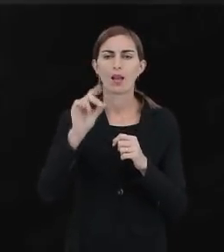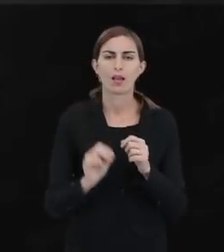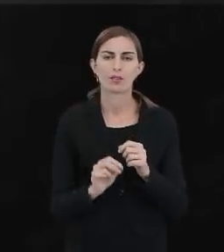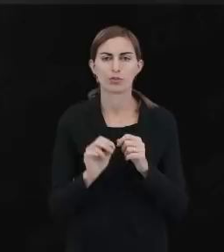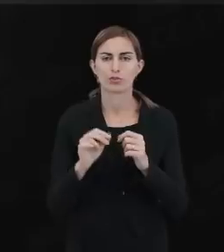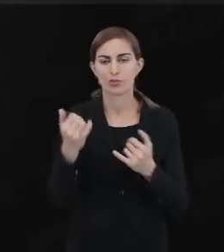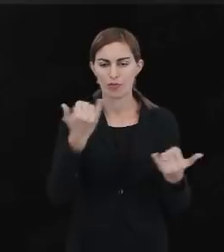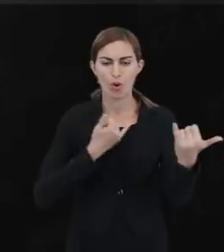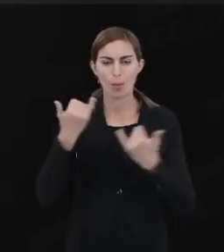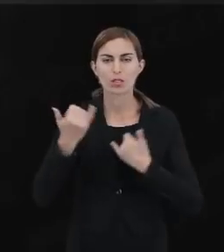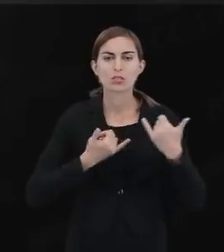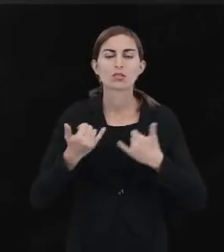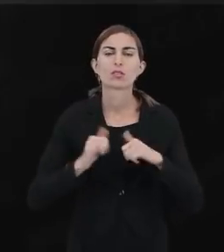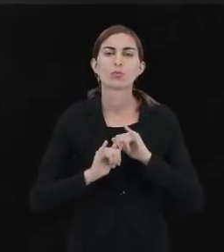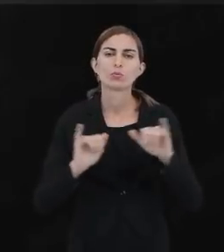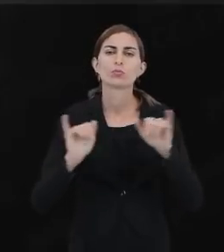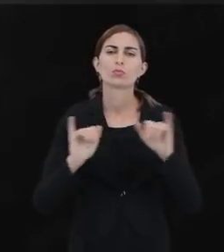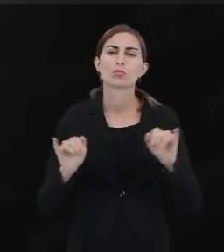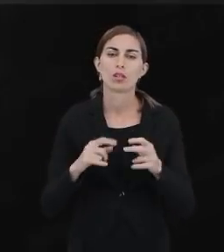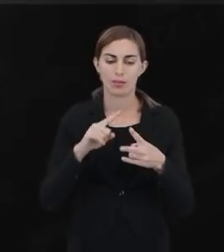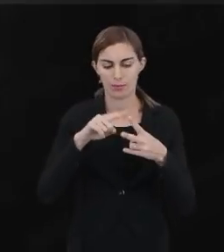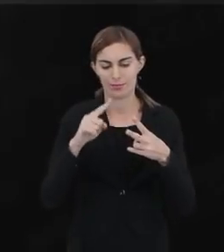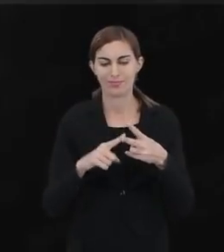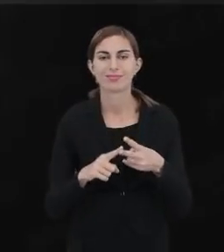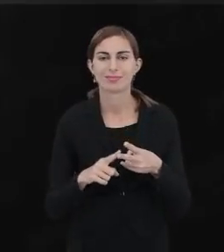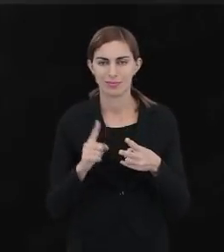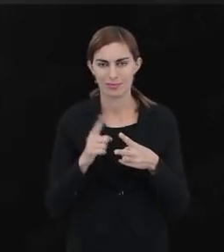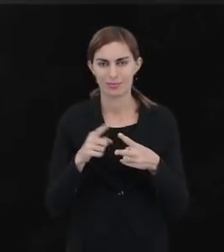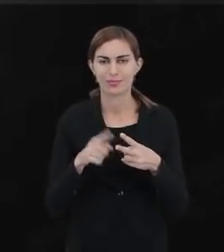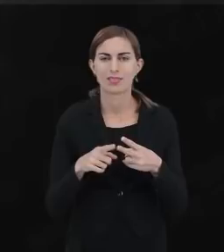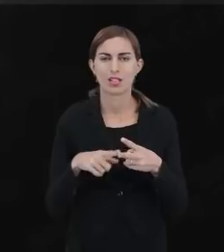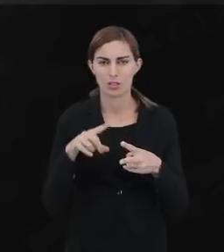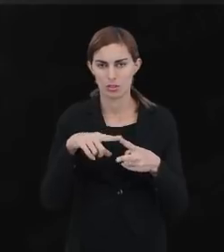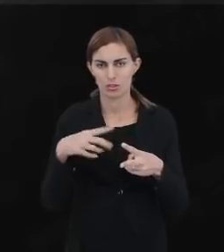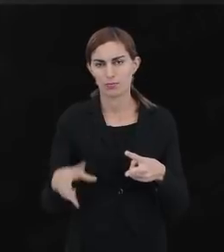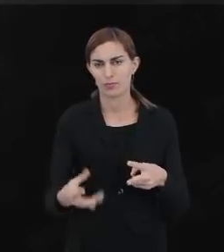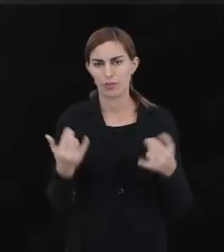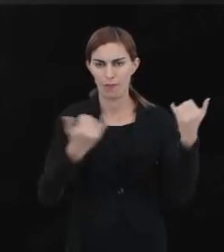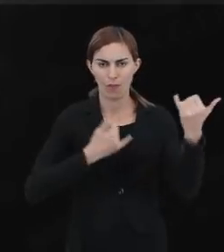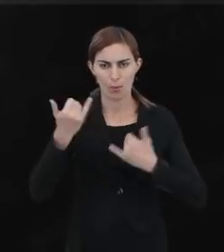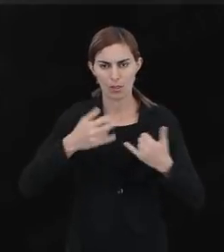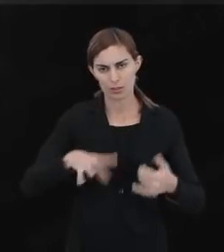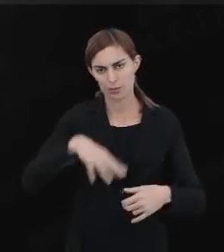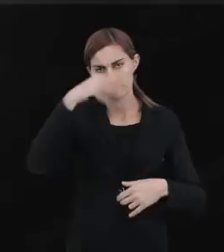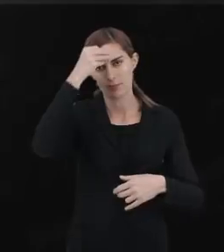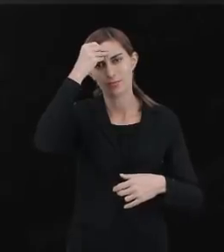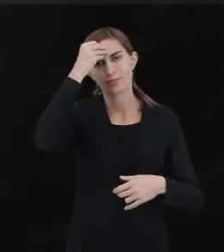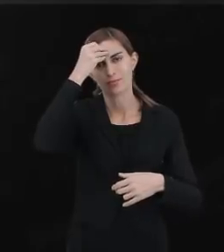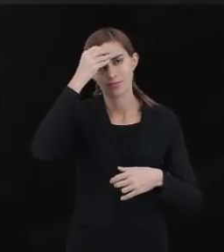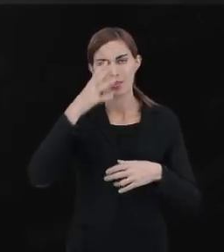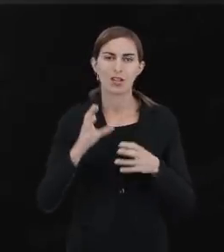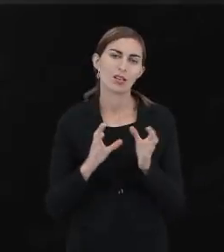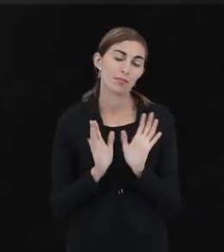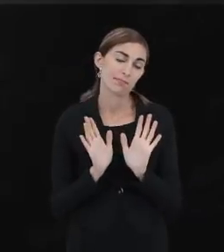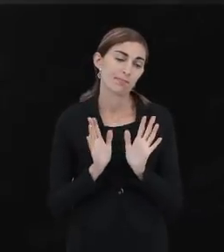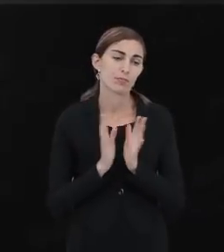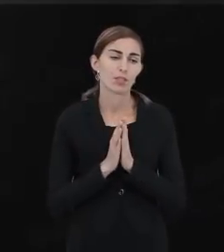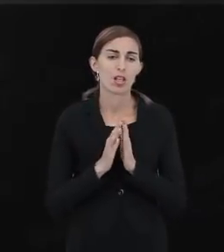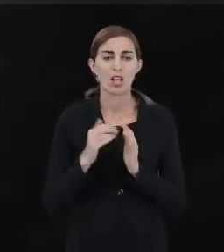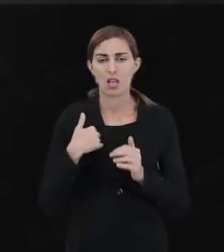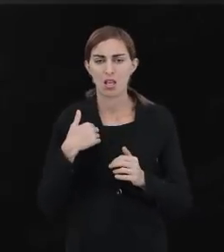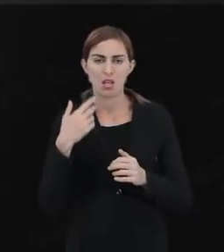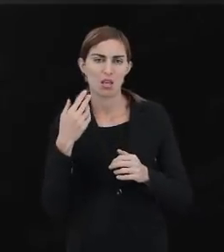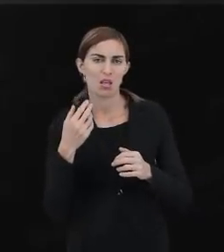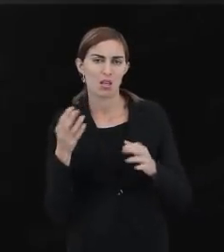quantidade de informações acho que existe dois caminhos a gente pega essas informações e trata de forma convencional não